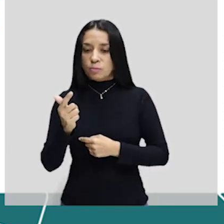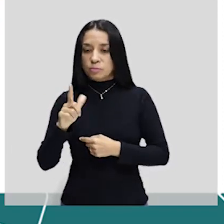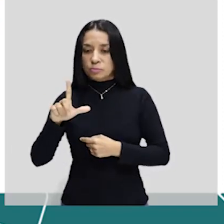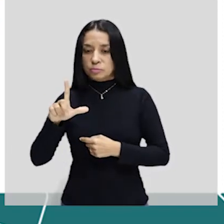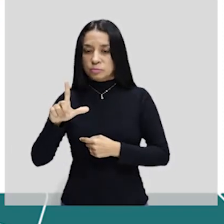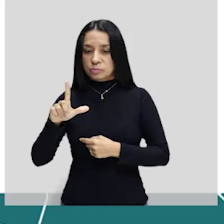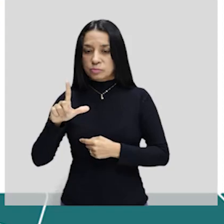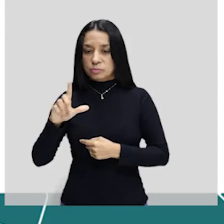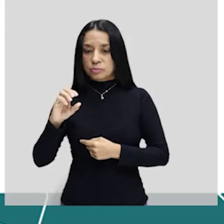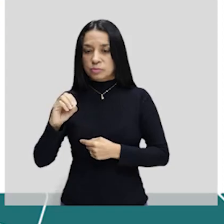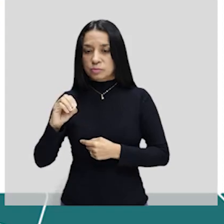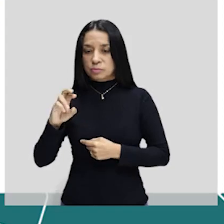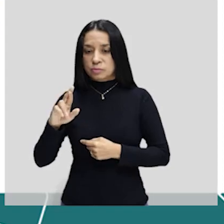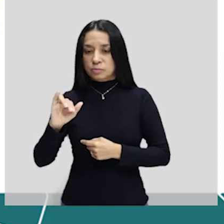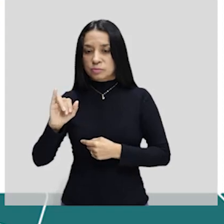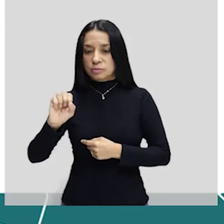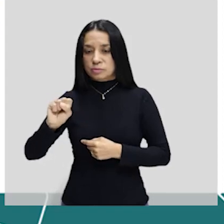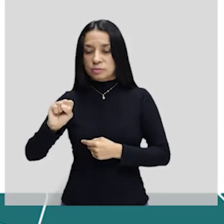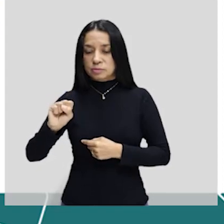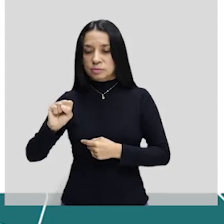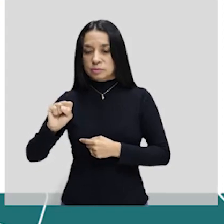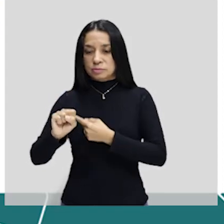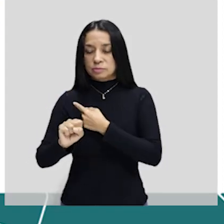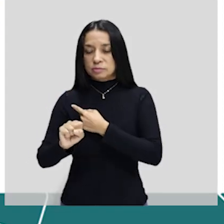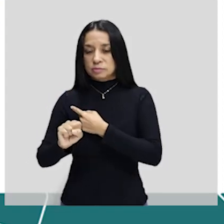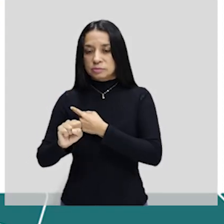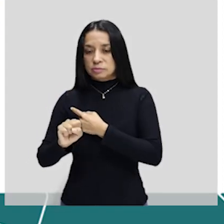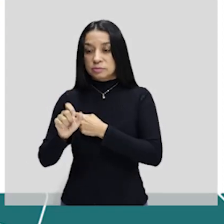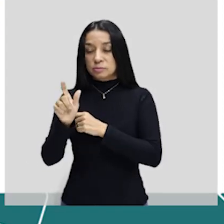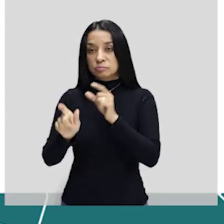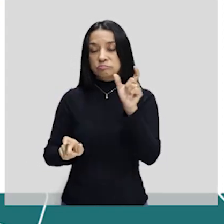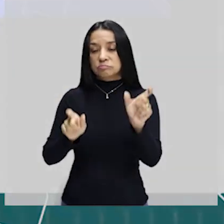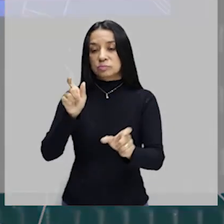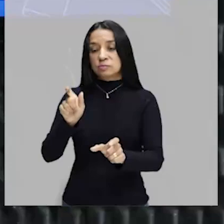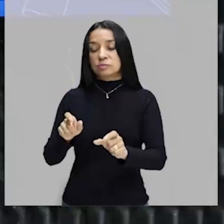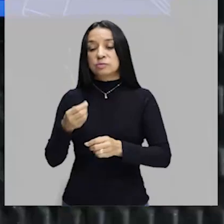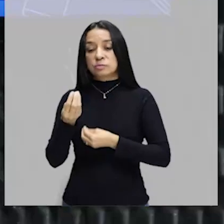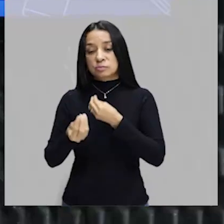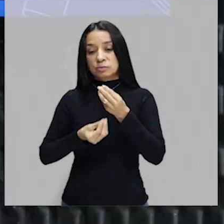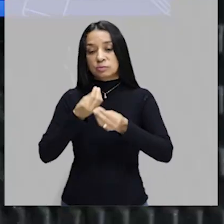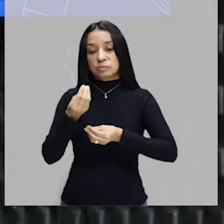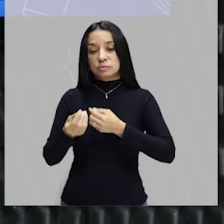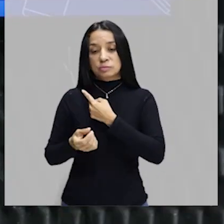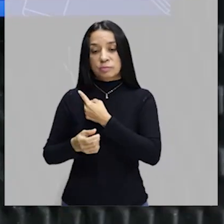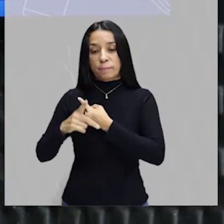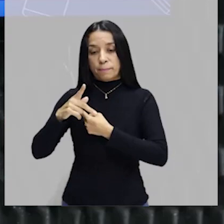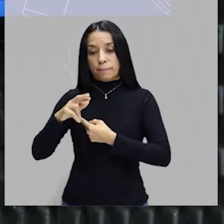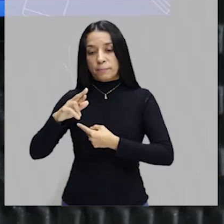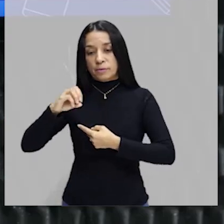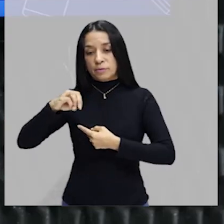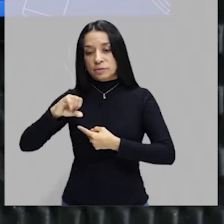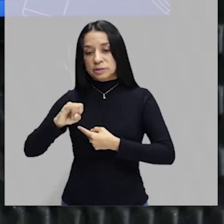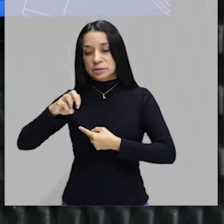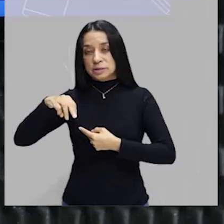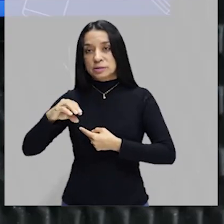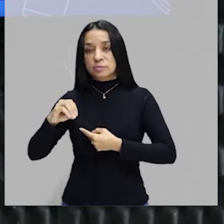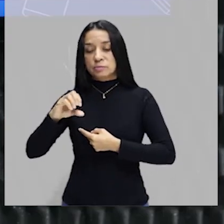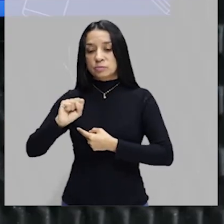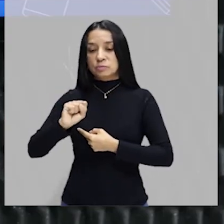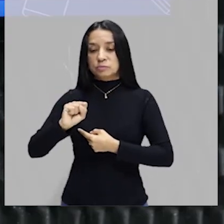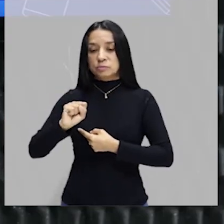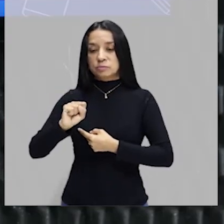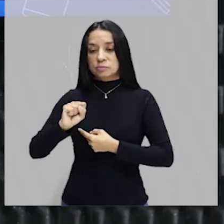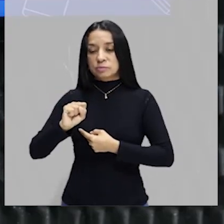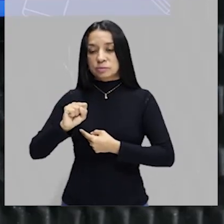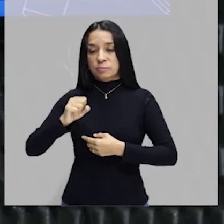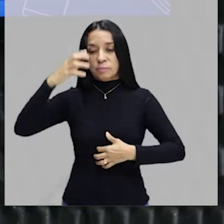os macacos chamados como lores. Esses indivíduos aqui, eles são considerados como prosímios, são macacos